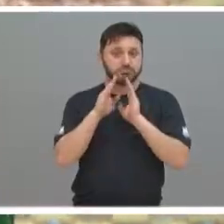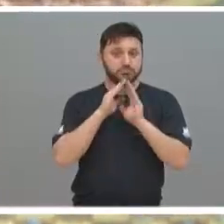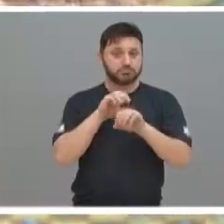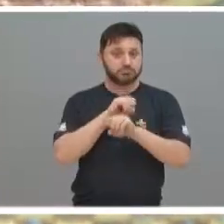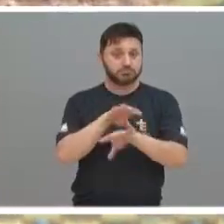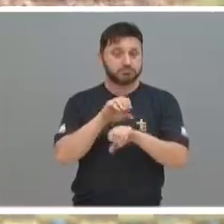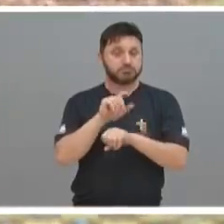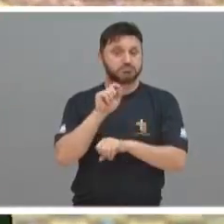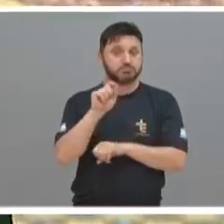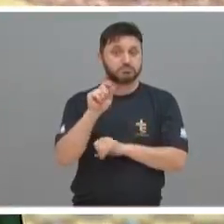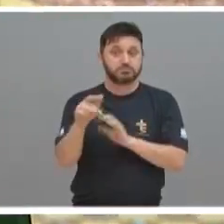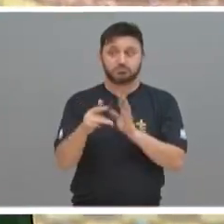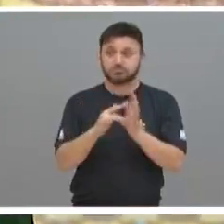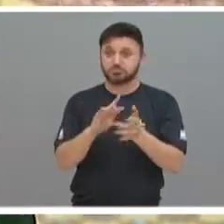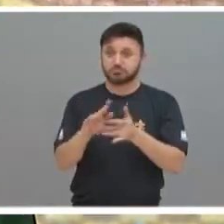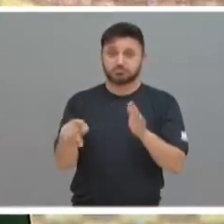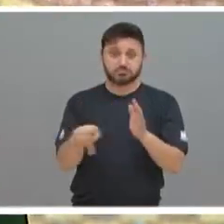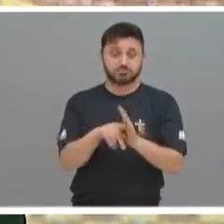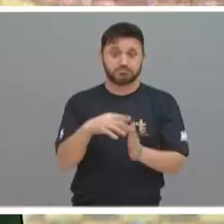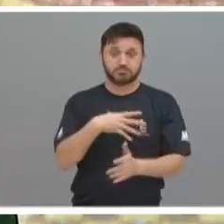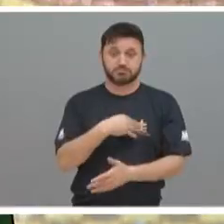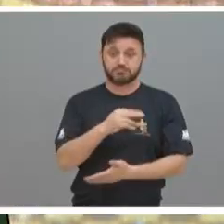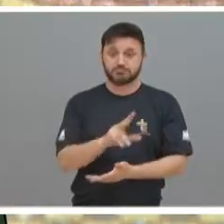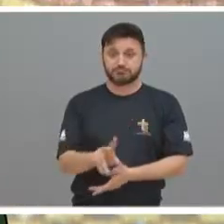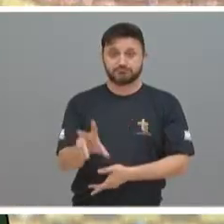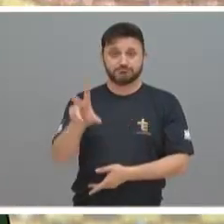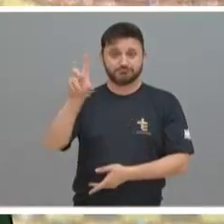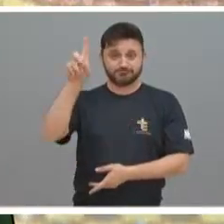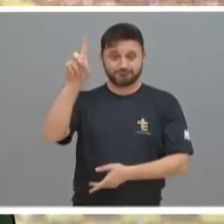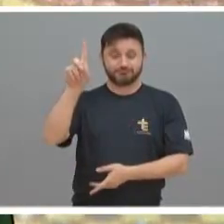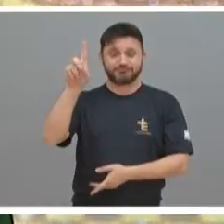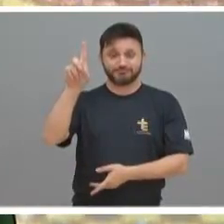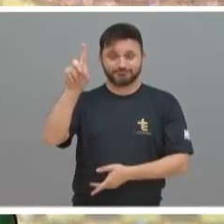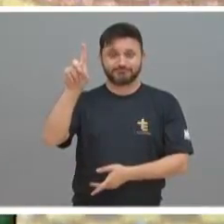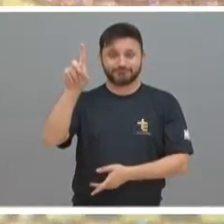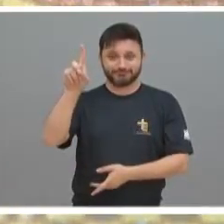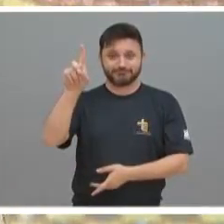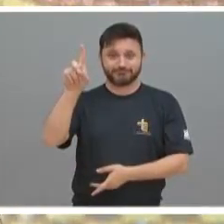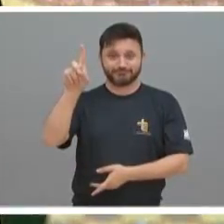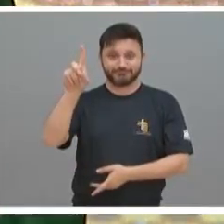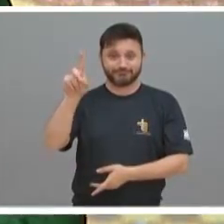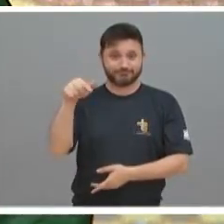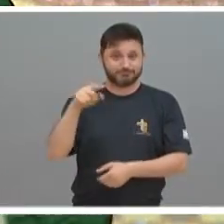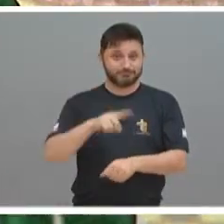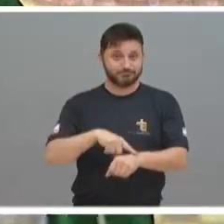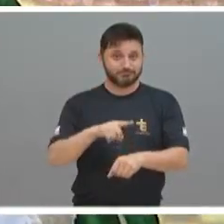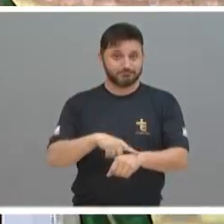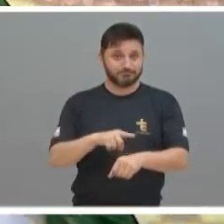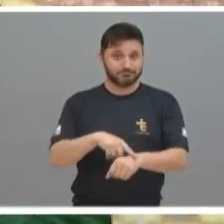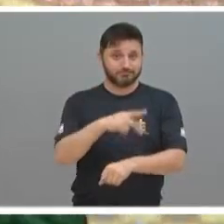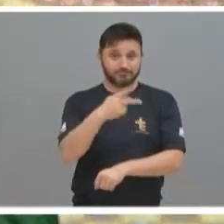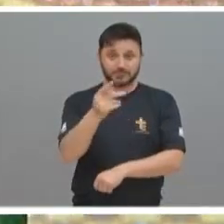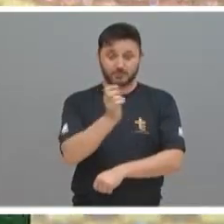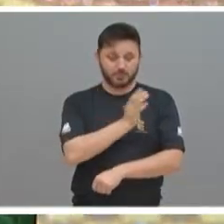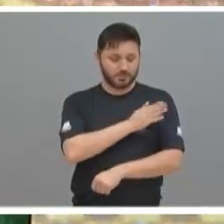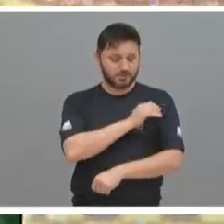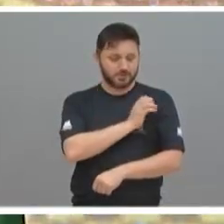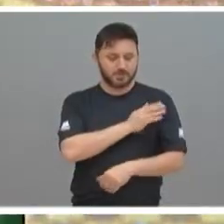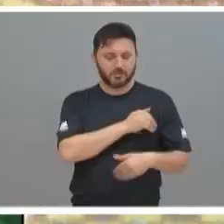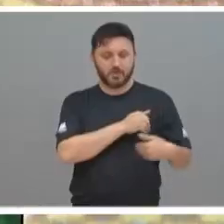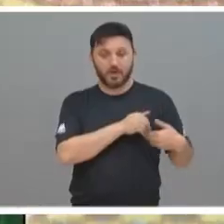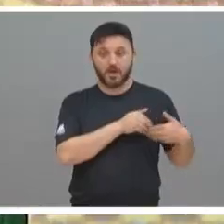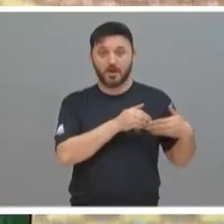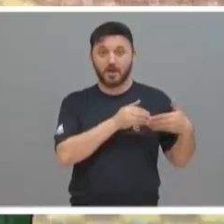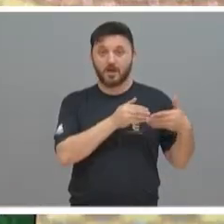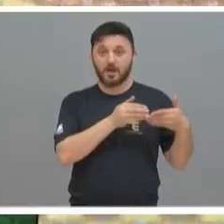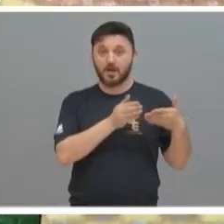Jesus é o Messias, o Filho de Deus. E nesse momento, abra seu coração apresentando diante dele